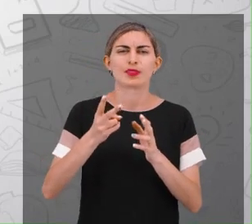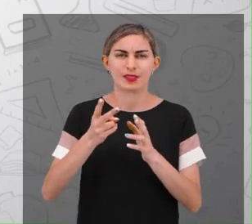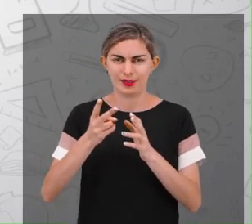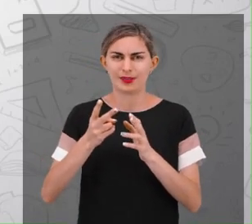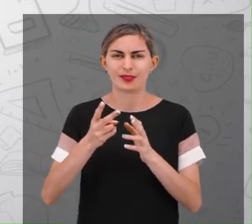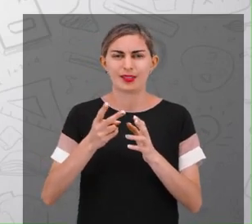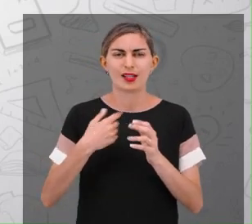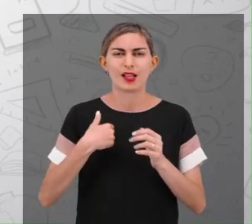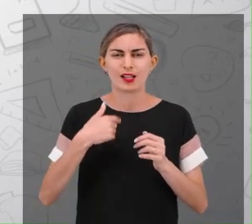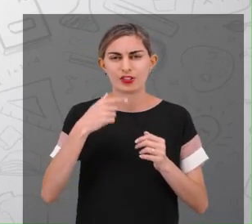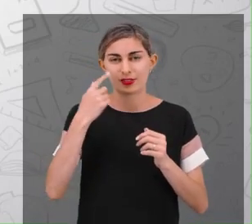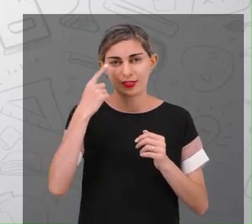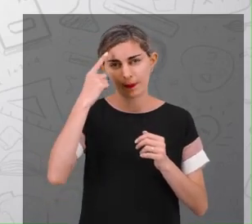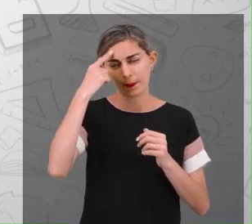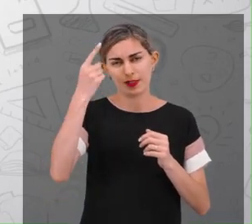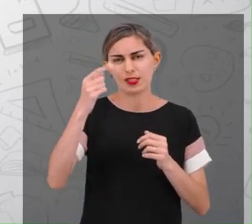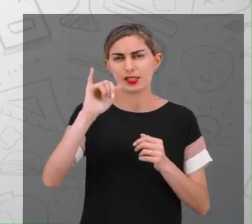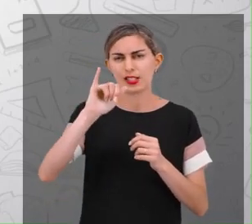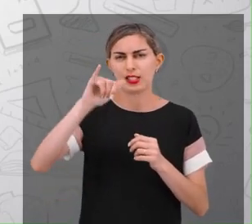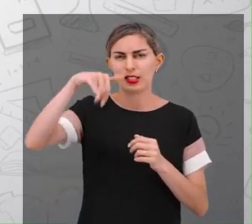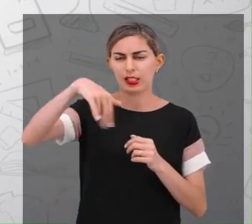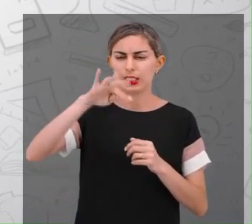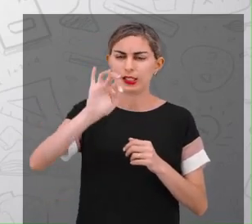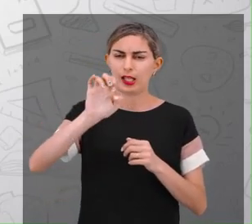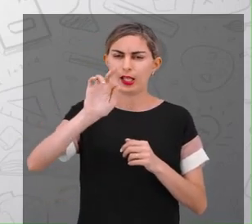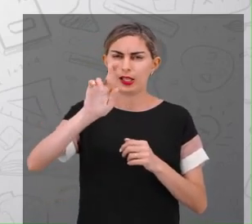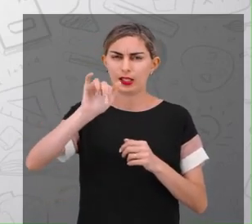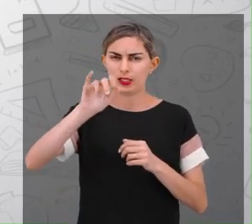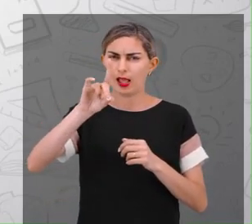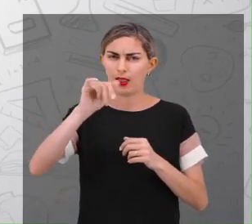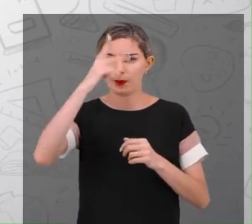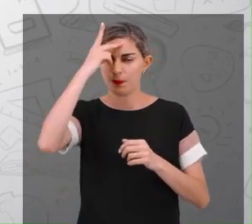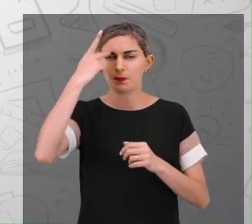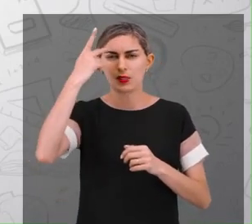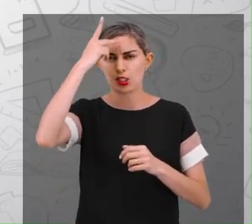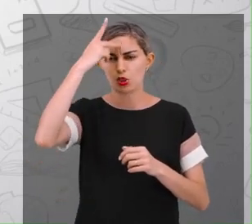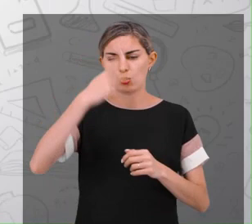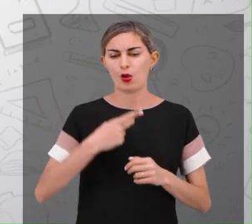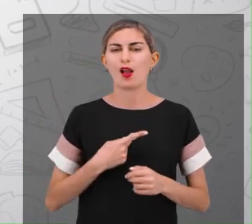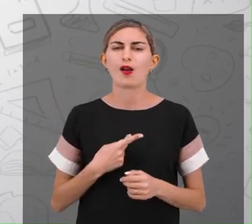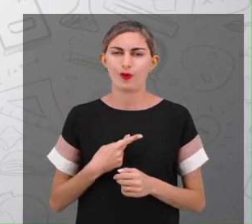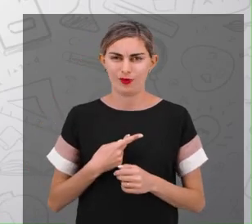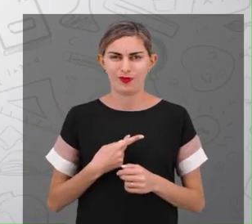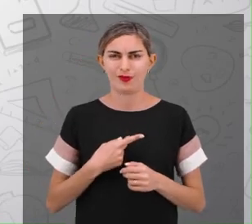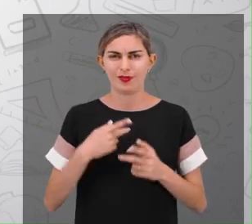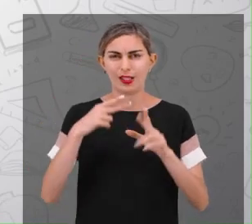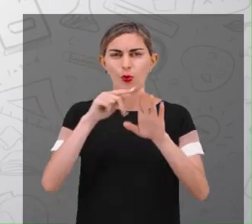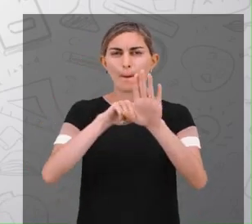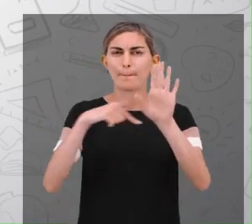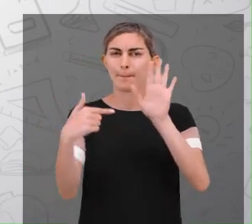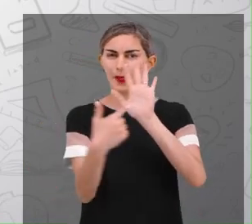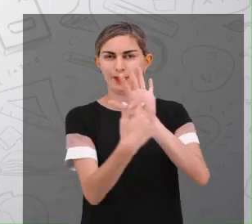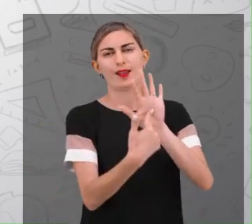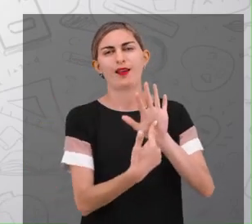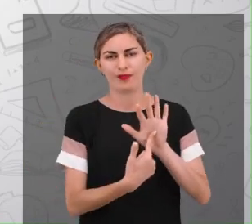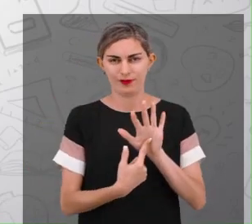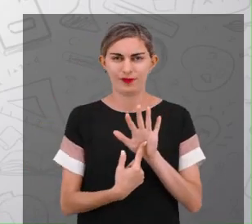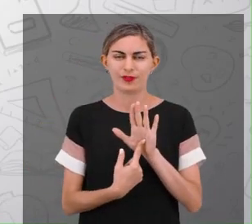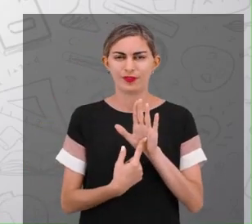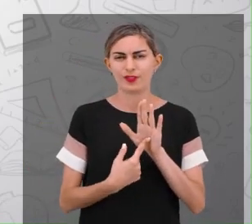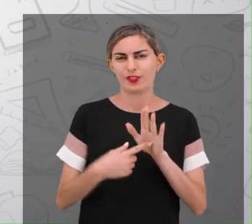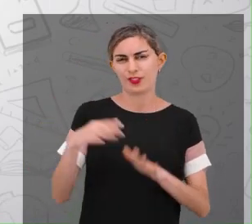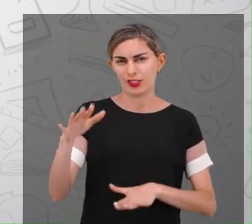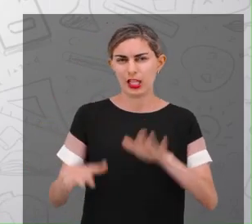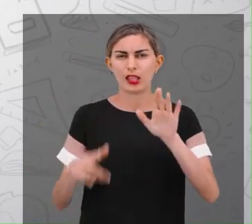arquétipos do ideal de integridade pessoal. Arquétipo é como se fosse uma metáfora de determinada situação